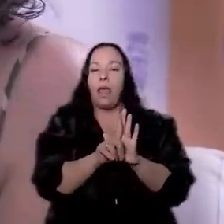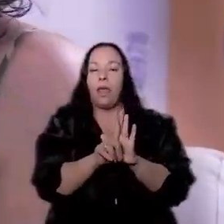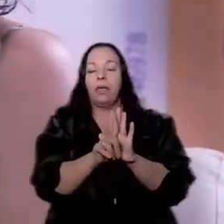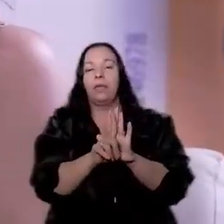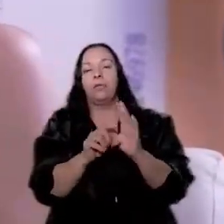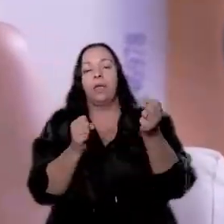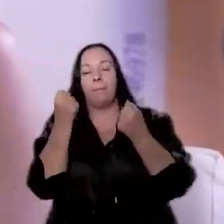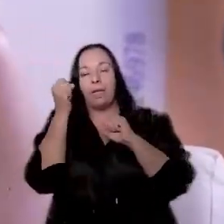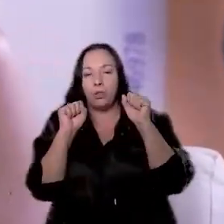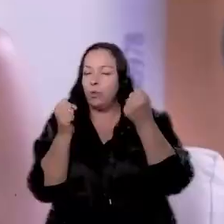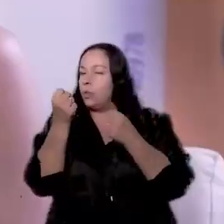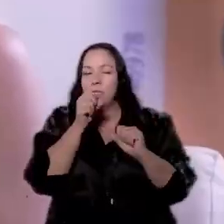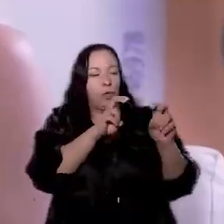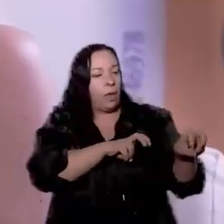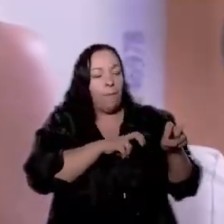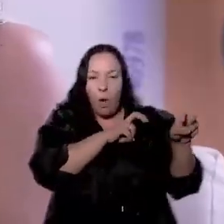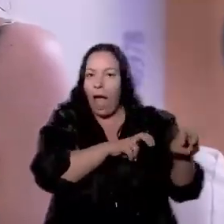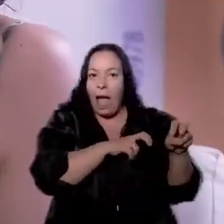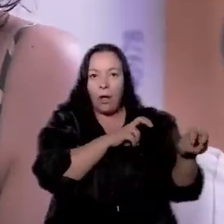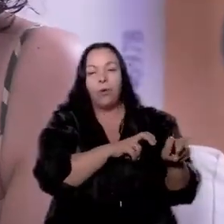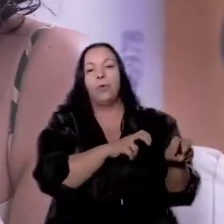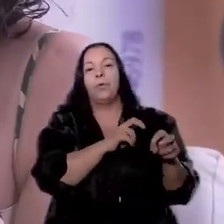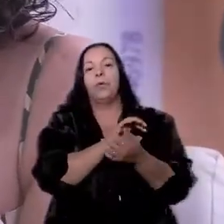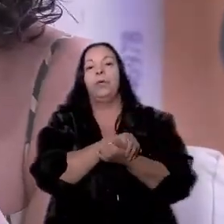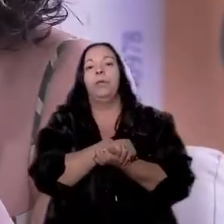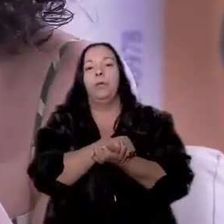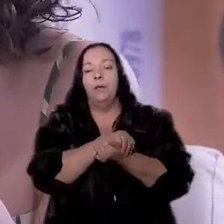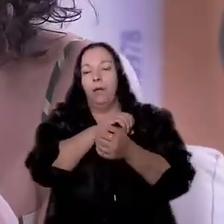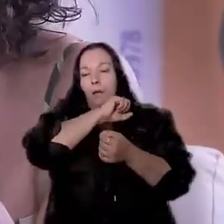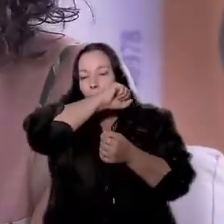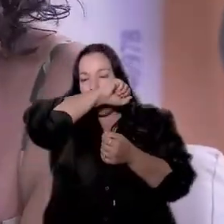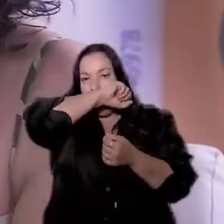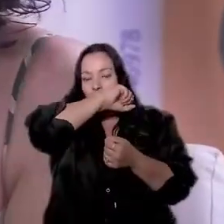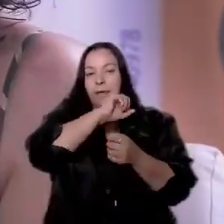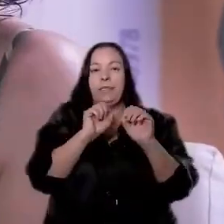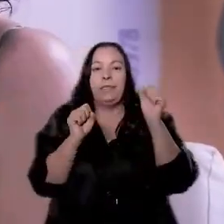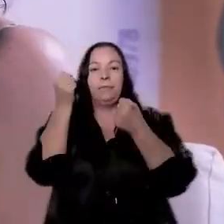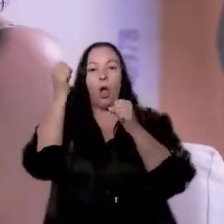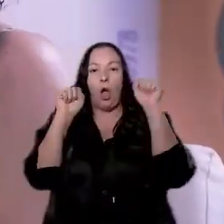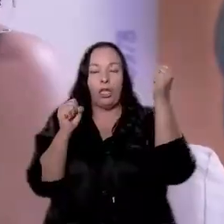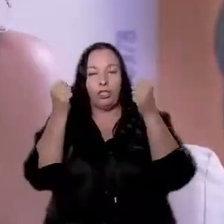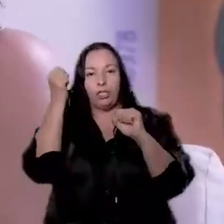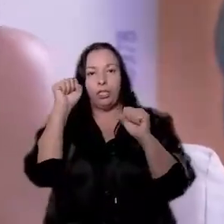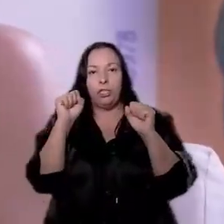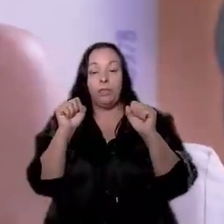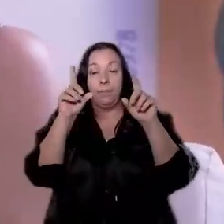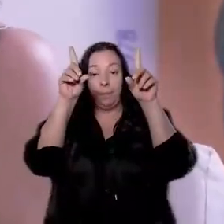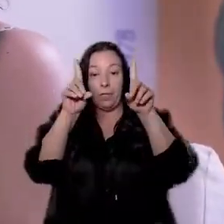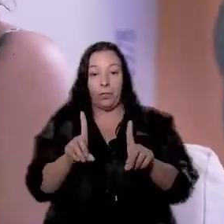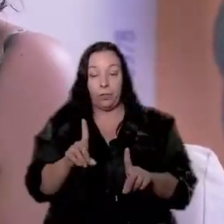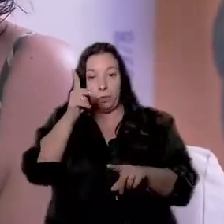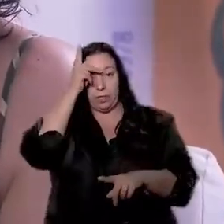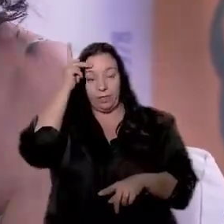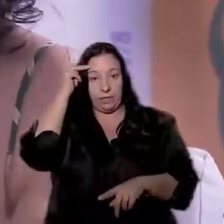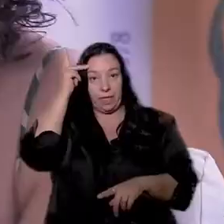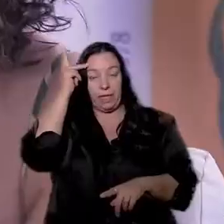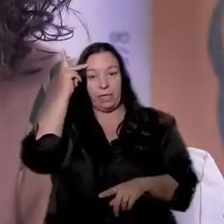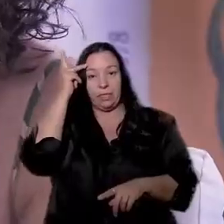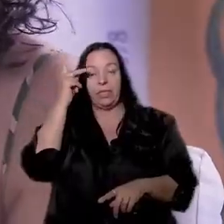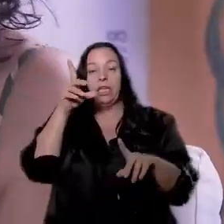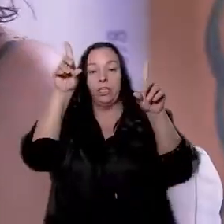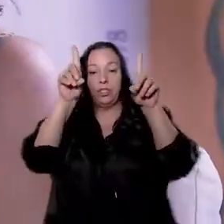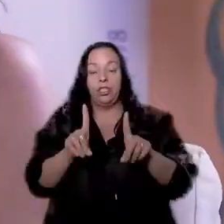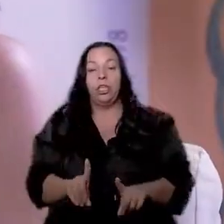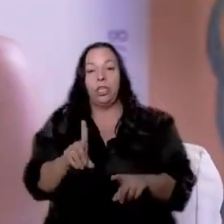indústria, que não é para o agro, a gente tem os incentivos para esporte, para pessoa com deficiência, oncologia, para direito